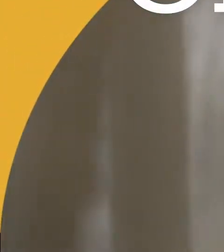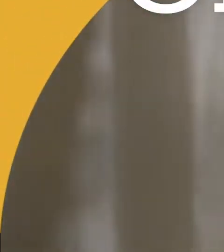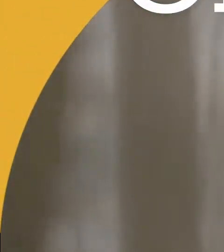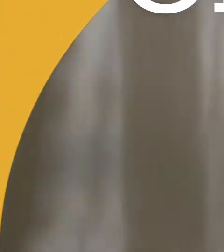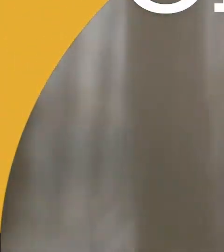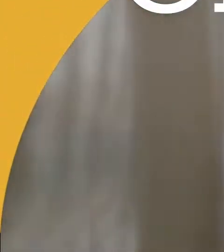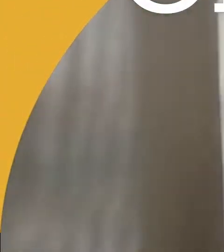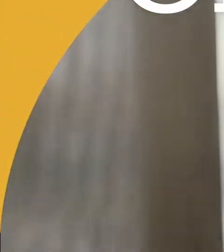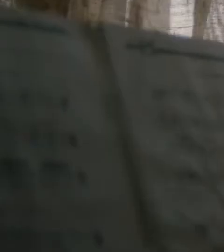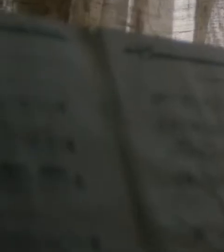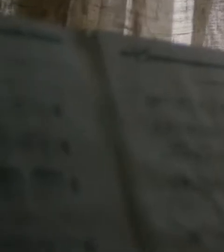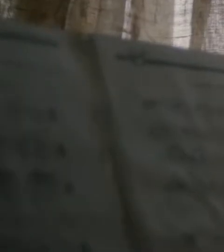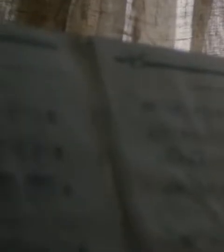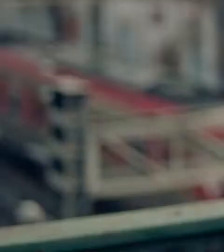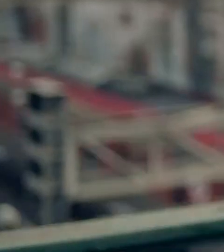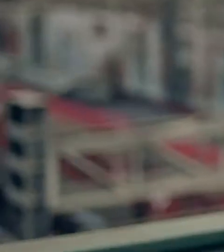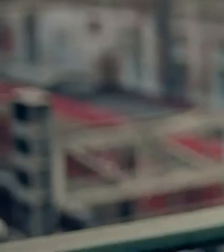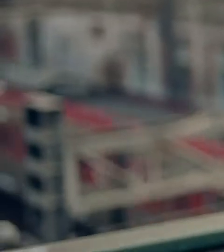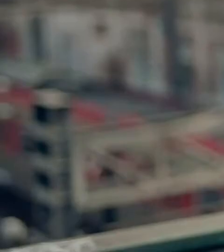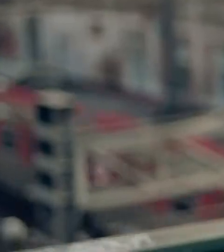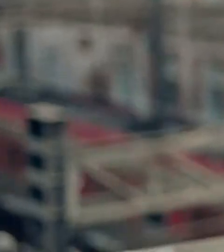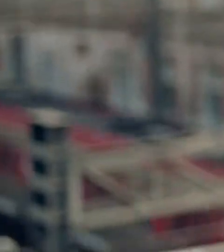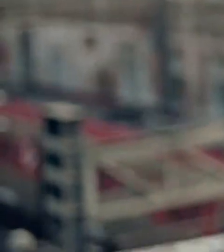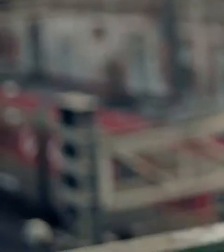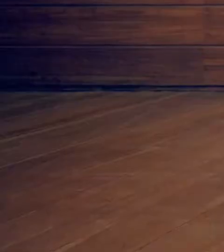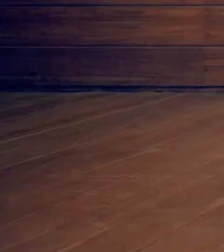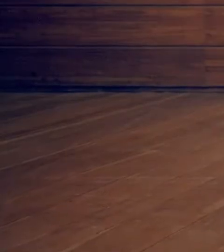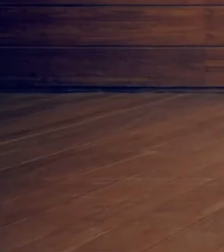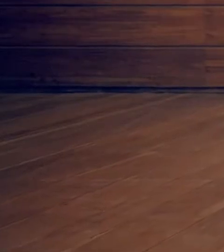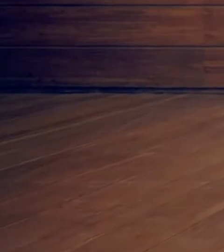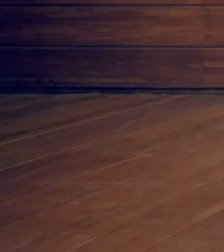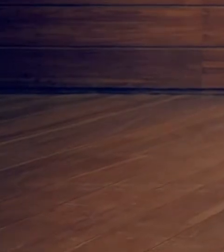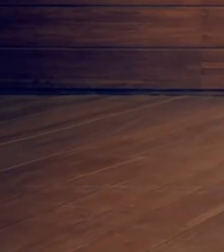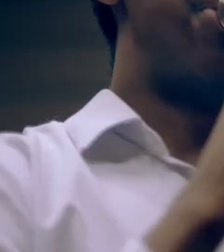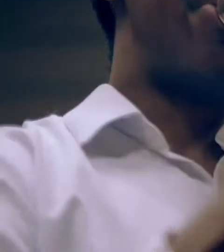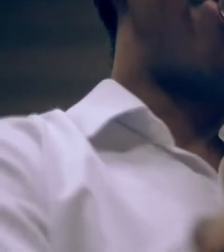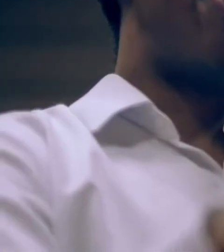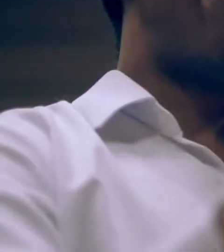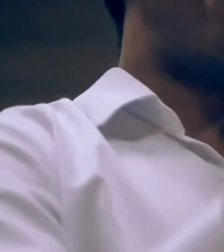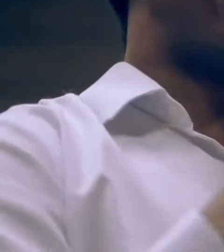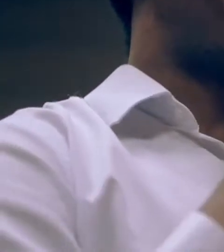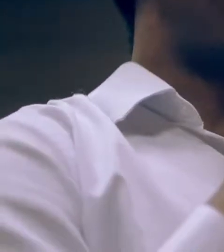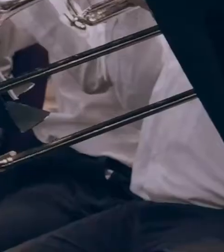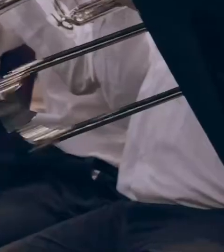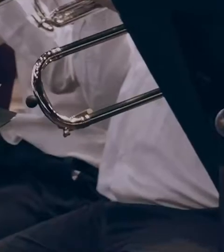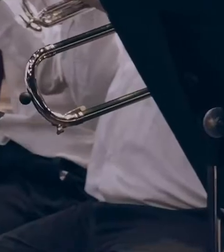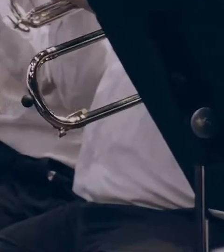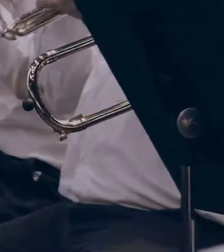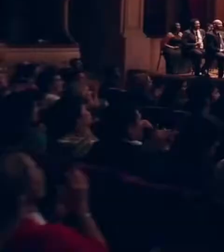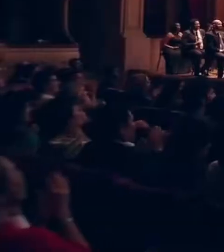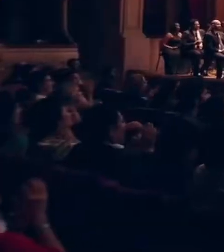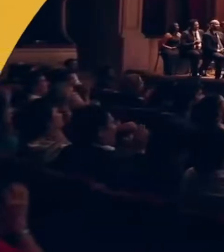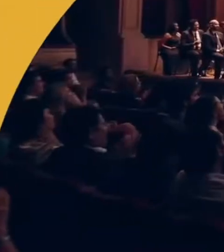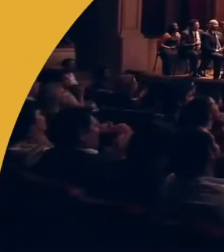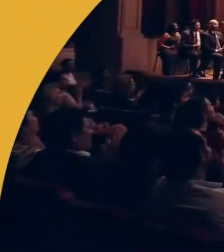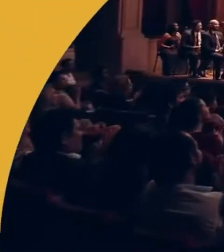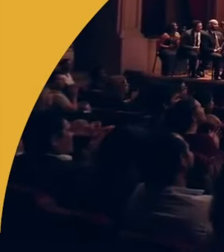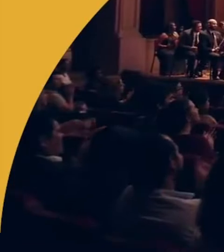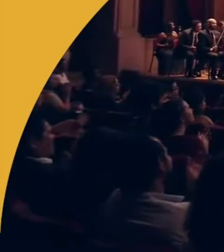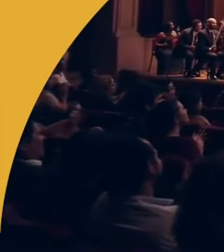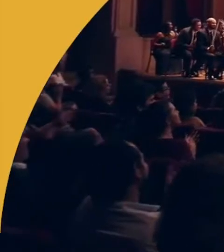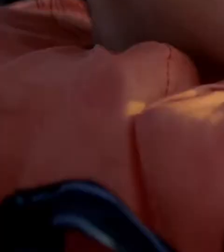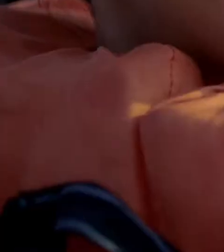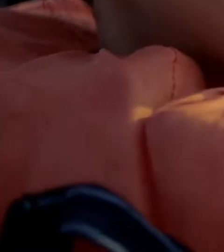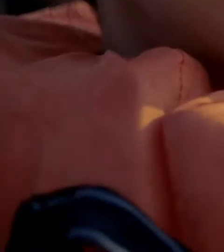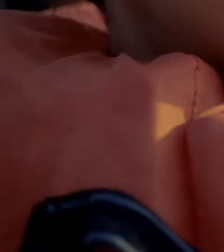onde está a cultura? A cultura está no menino, que teve a oportunidade de virar músico em uma das maiores orquestras do